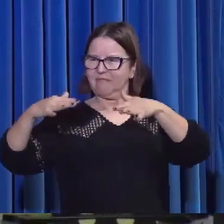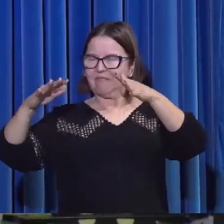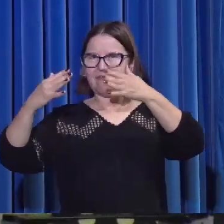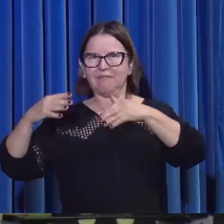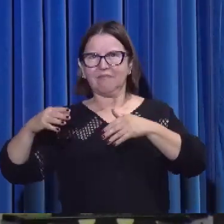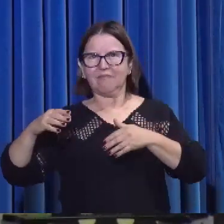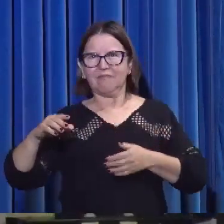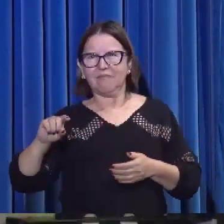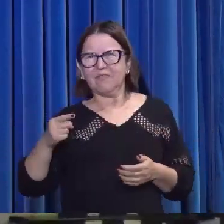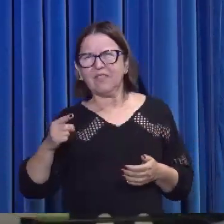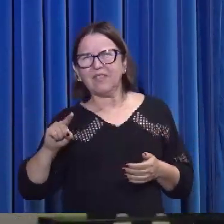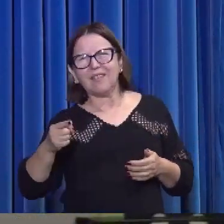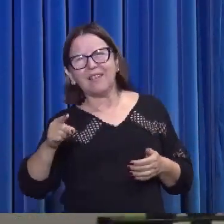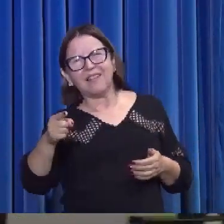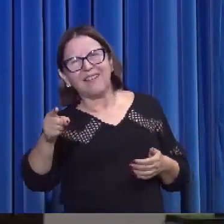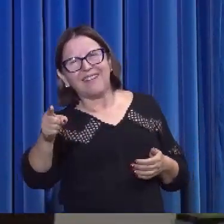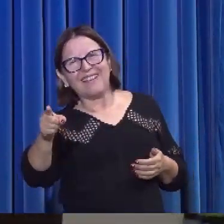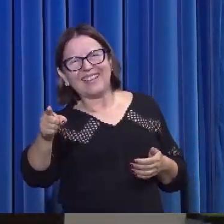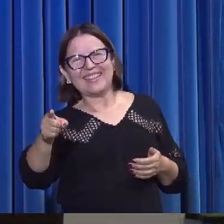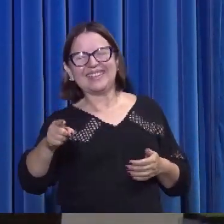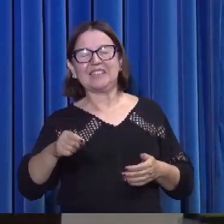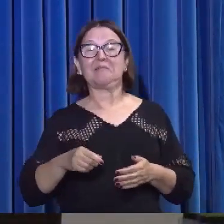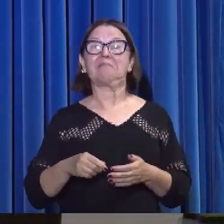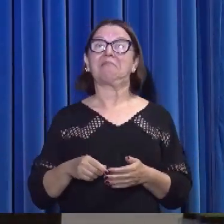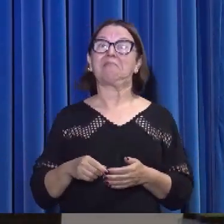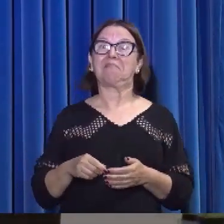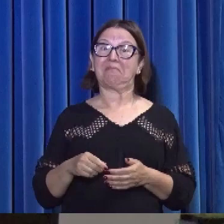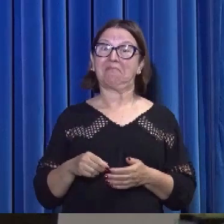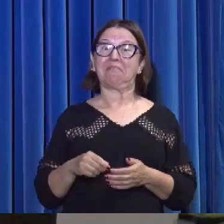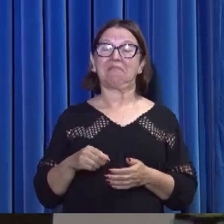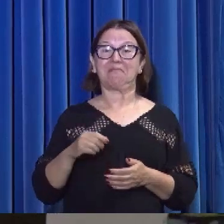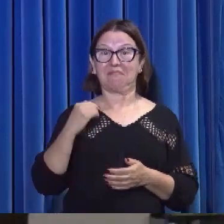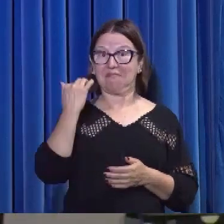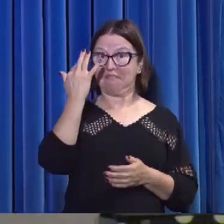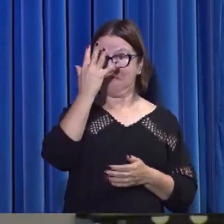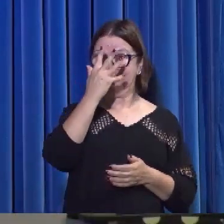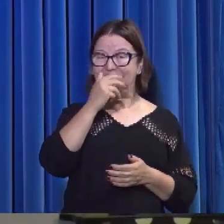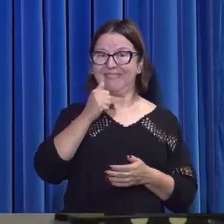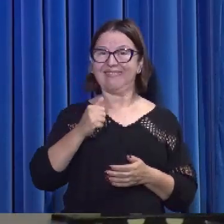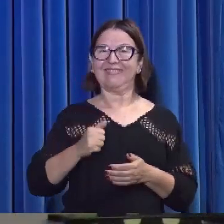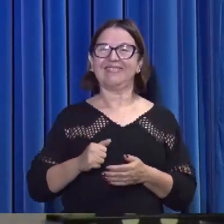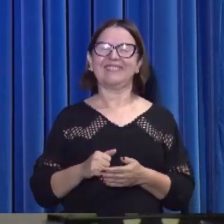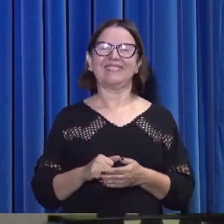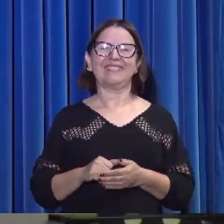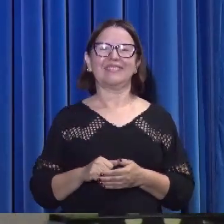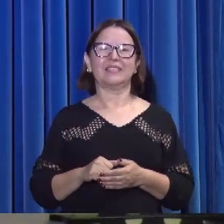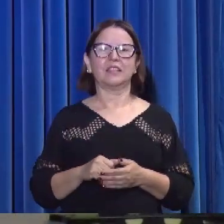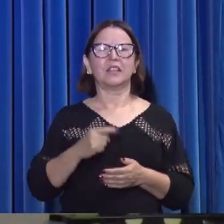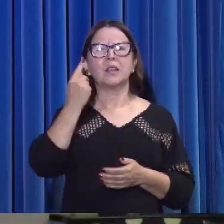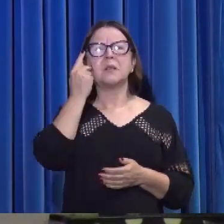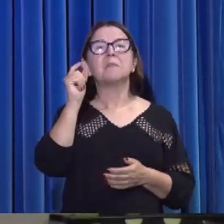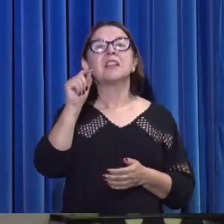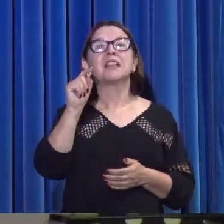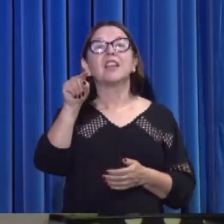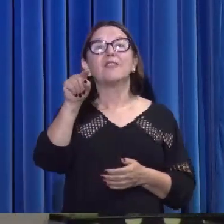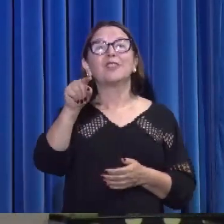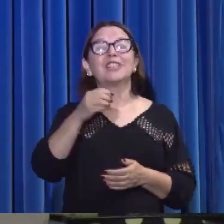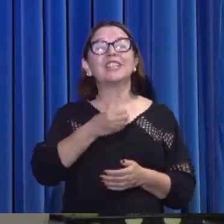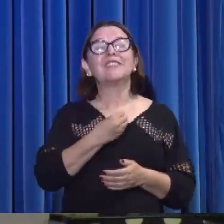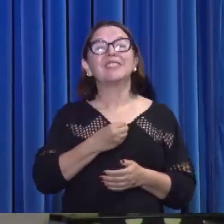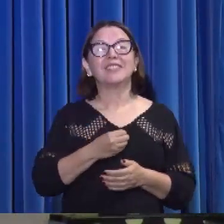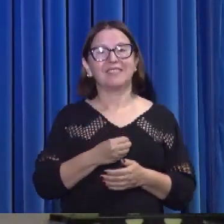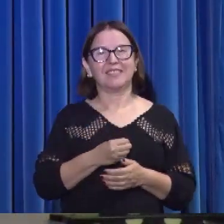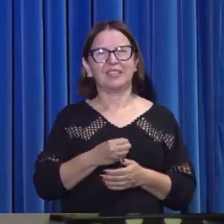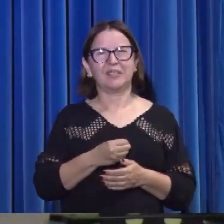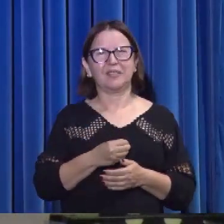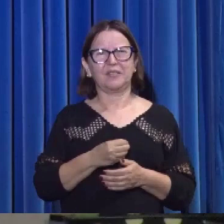Olha, eu vou transcrever isso aqui porque achei muito interessante. Para que você está vivendo? Esse